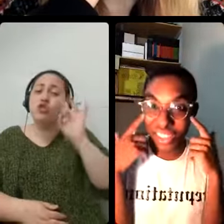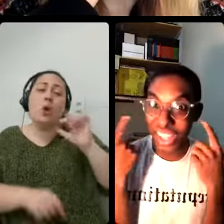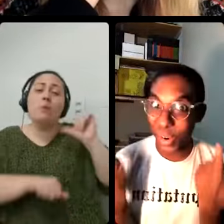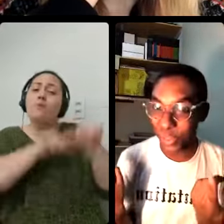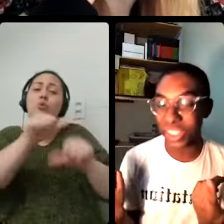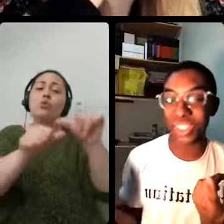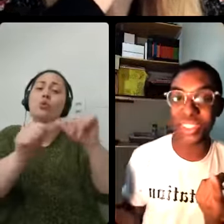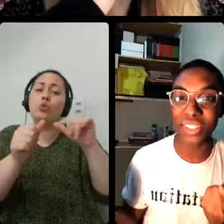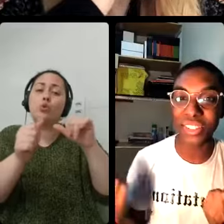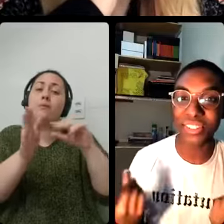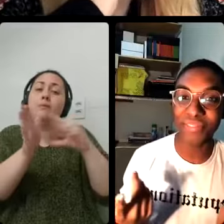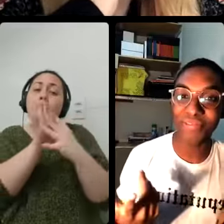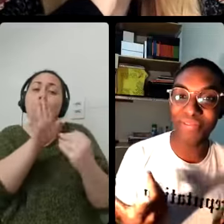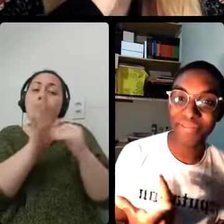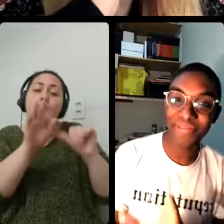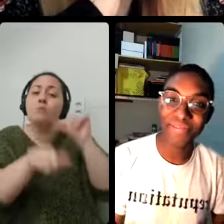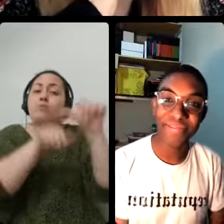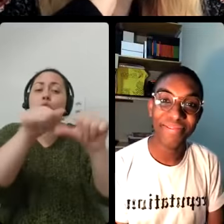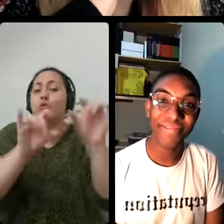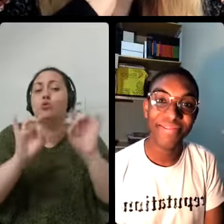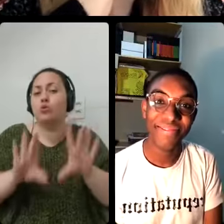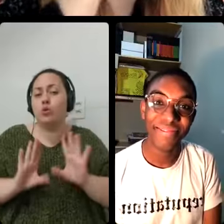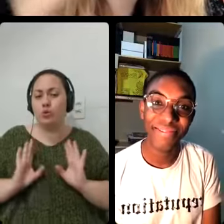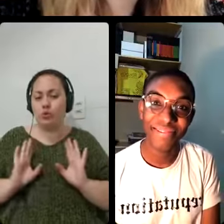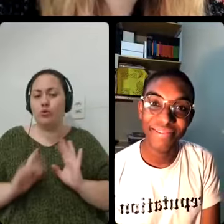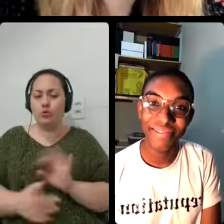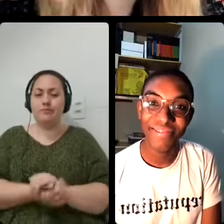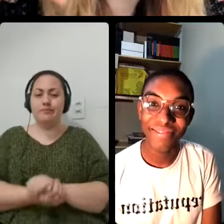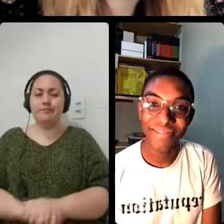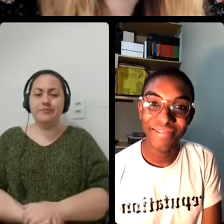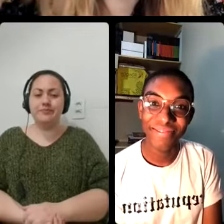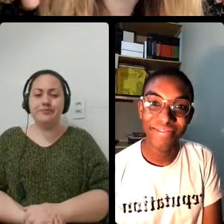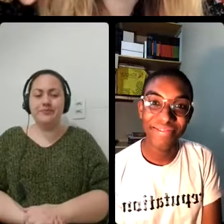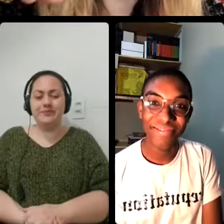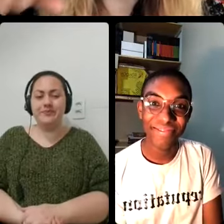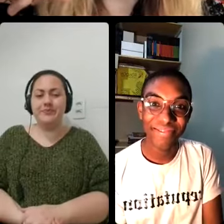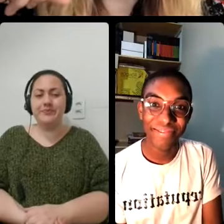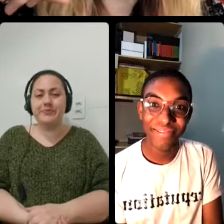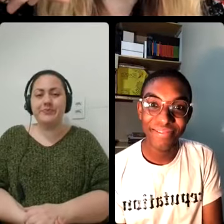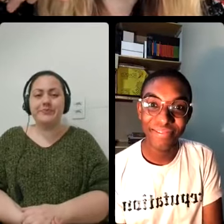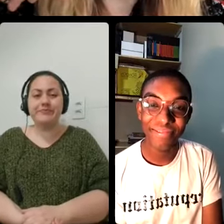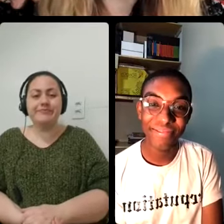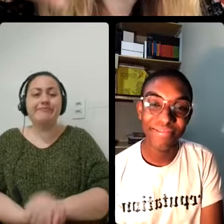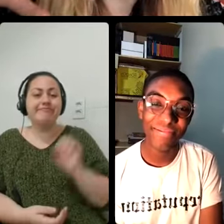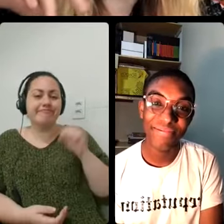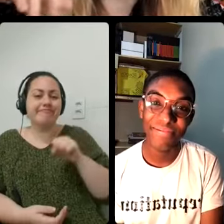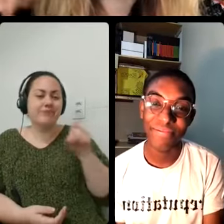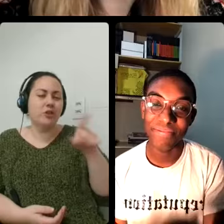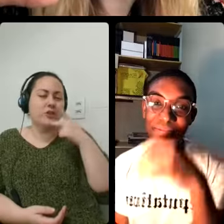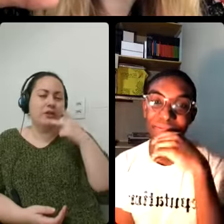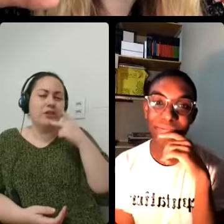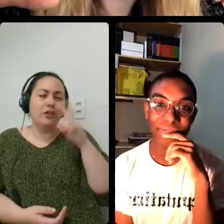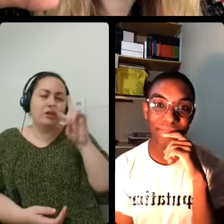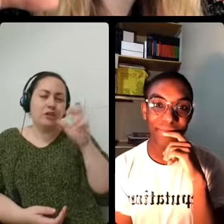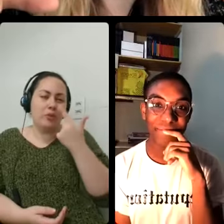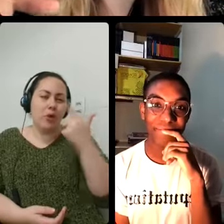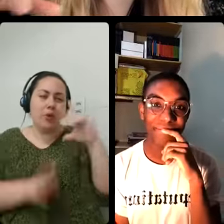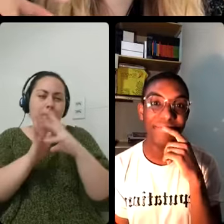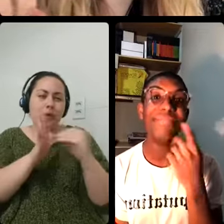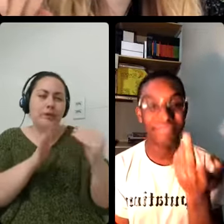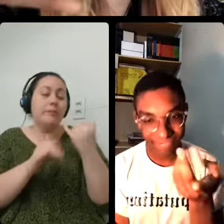Sim. gente não se dá conta disso. Agora, falando sobre essa outra roupagem, eu fiquei pensando, por exemplo, em piadas,